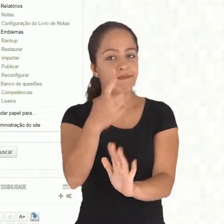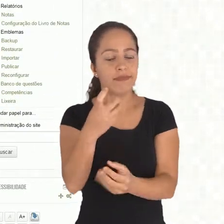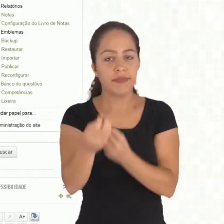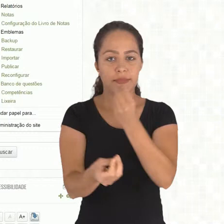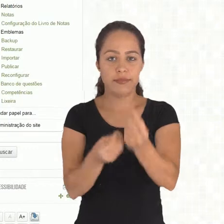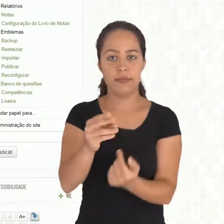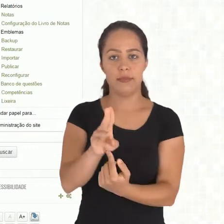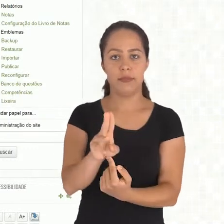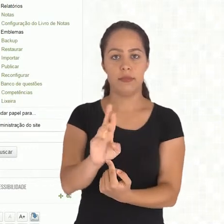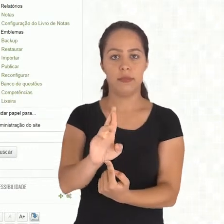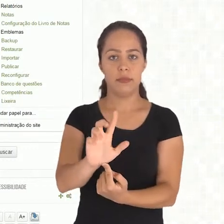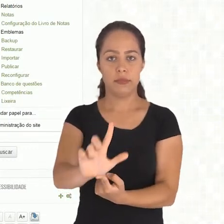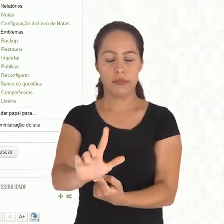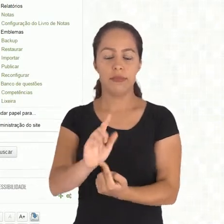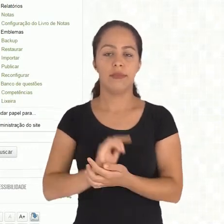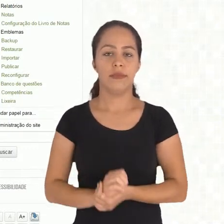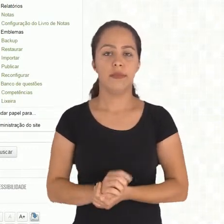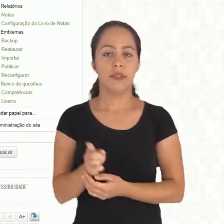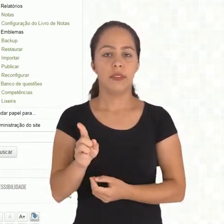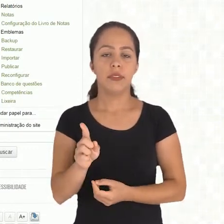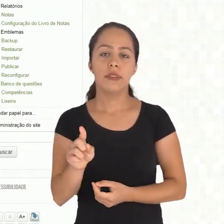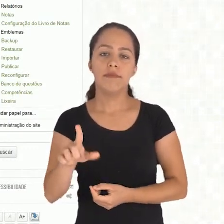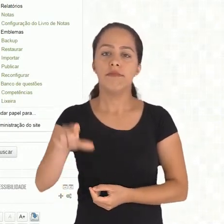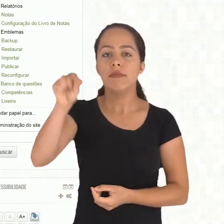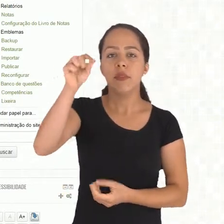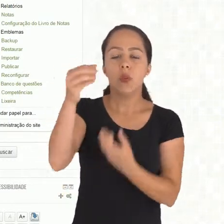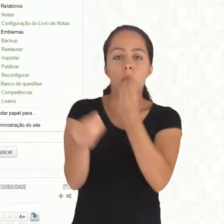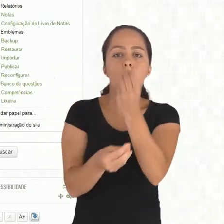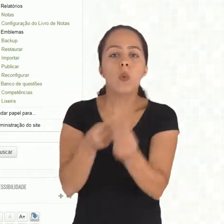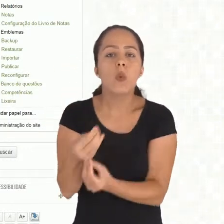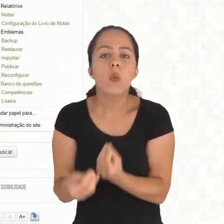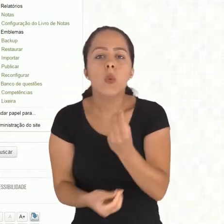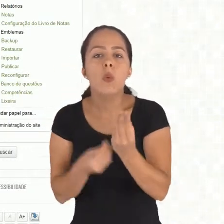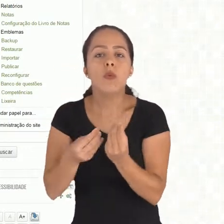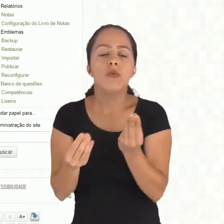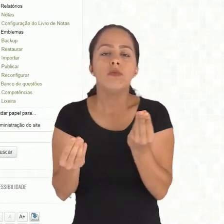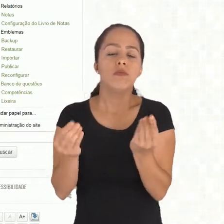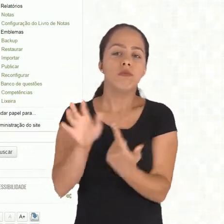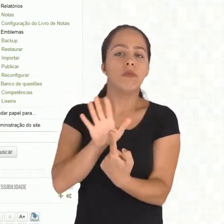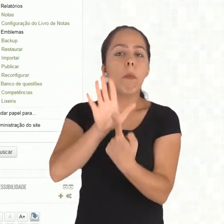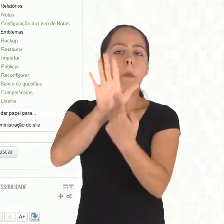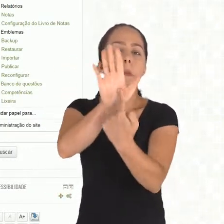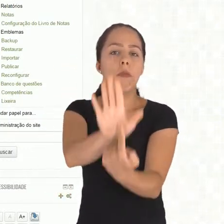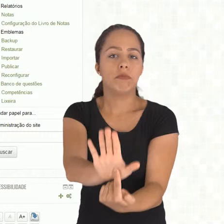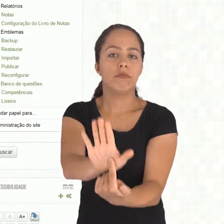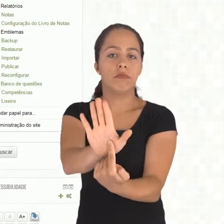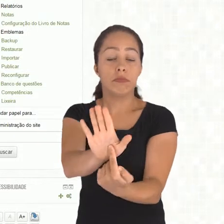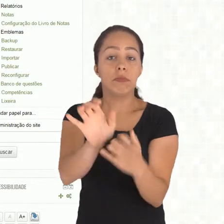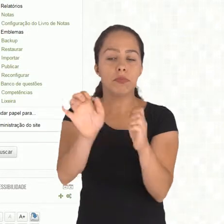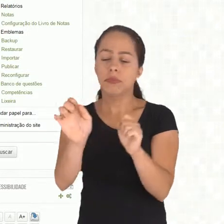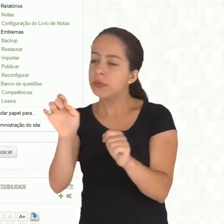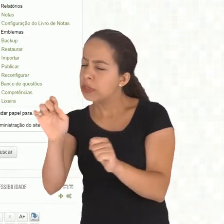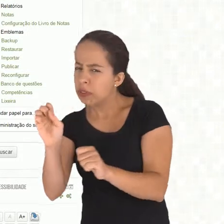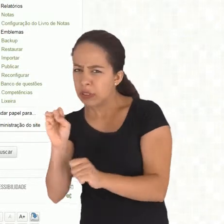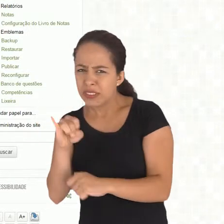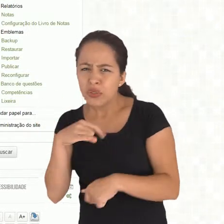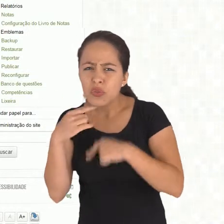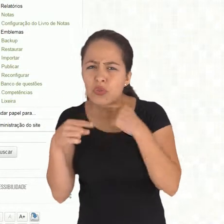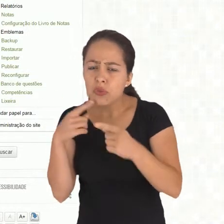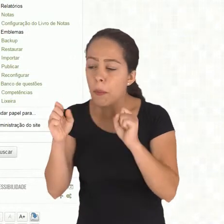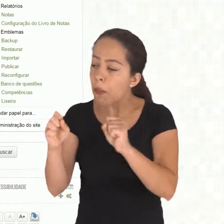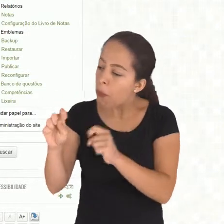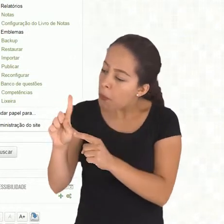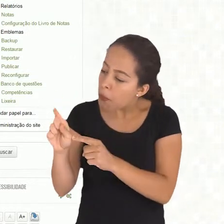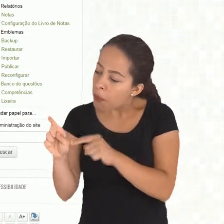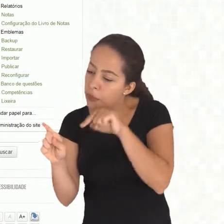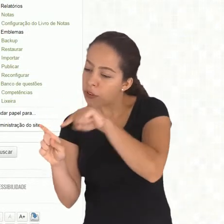opções mais interessantes e mais importantes do recurso URL. Você vai escolher o modo de exibição e sempre que tiver dúvida, pode clicar aqui